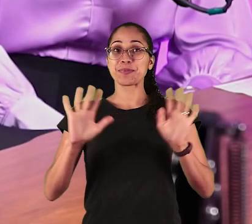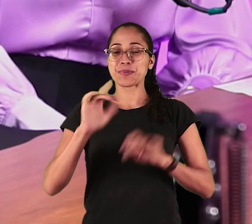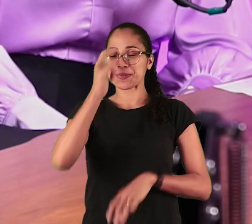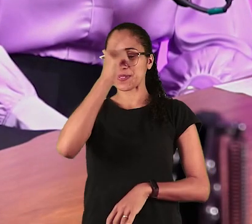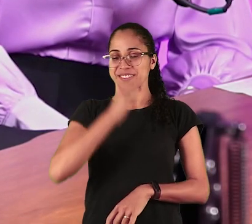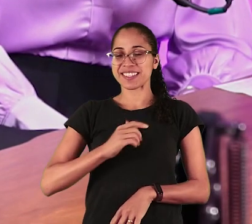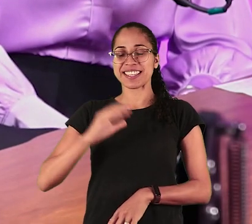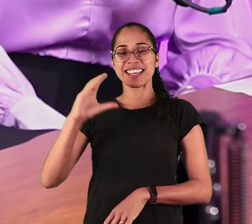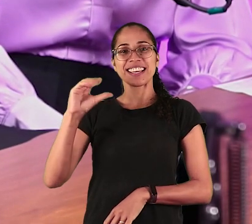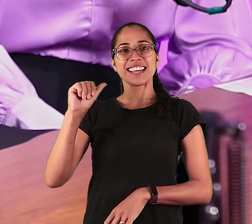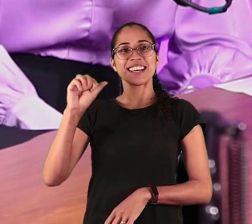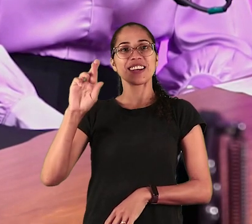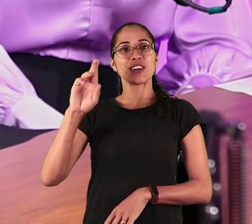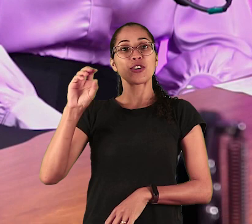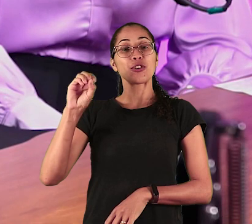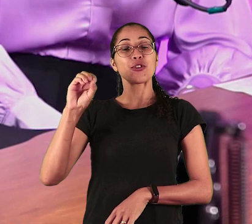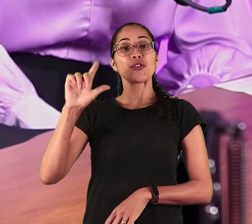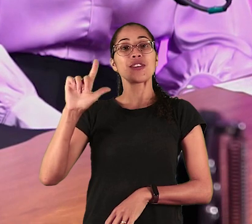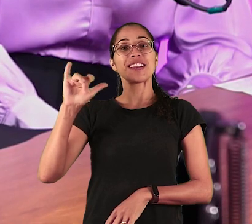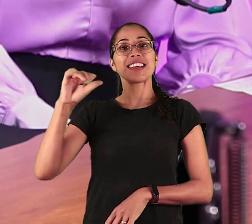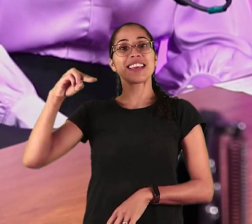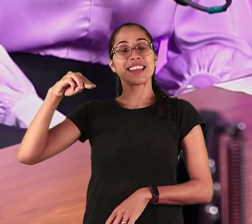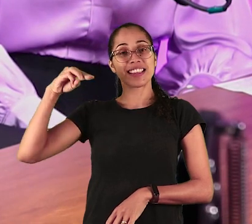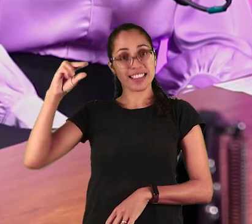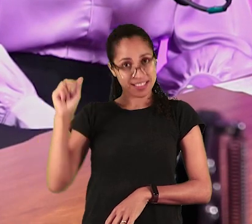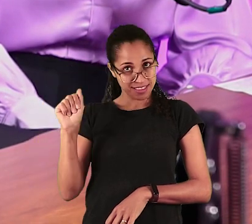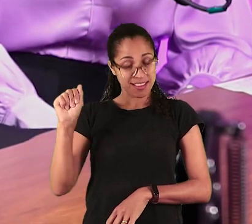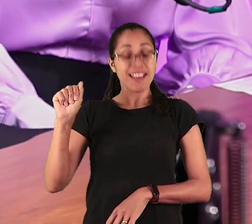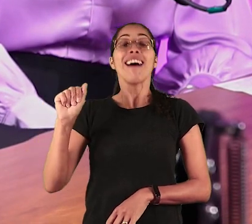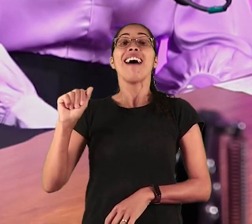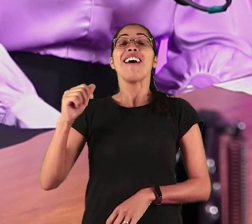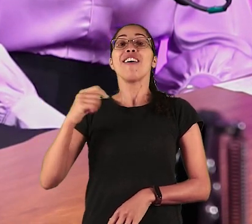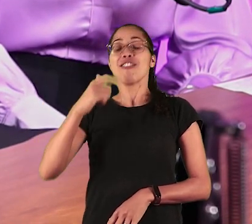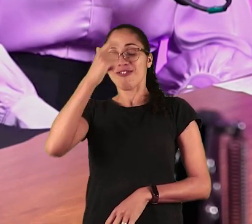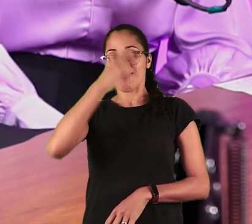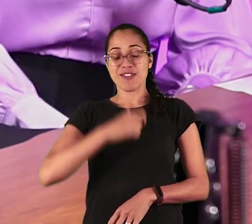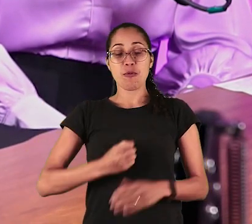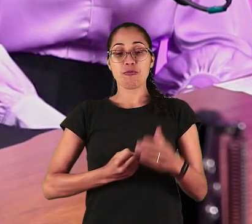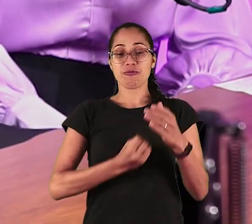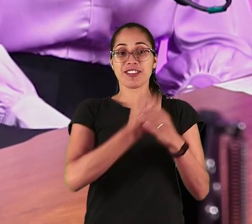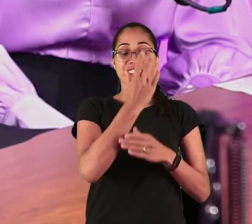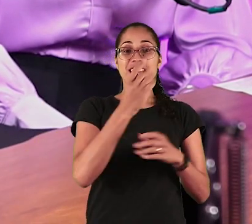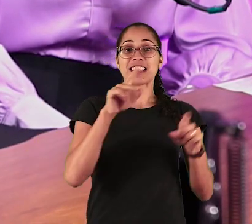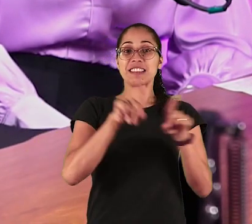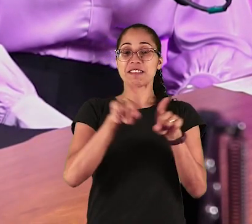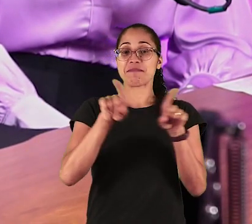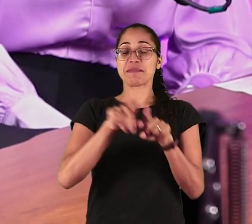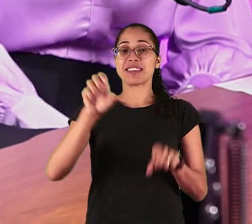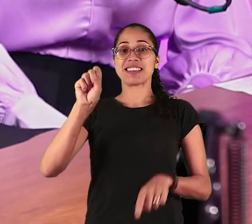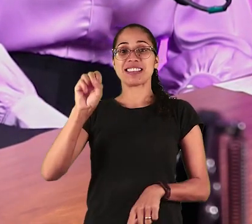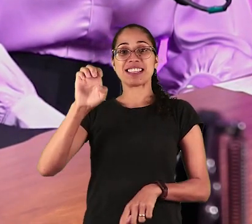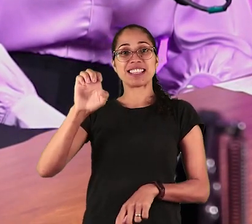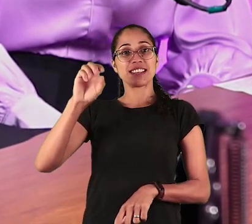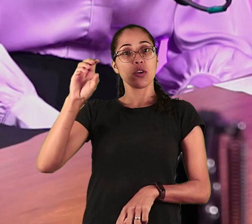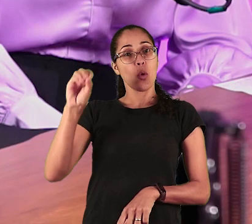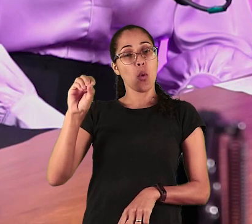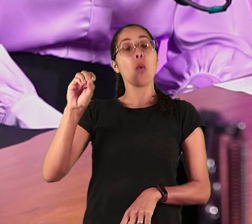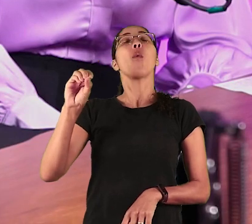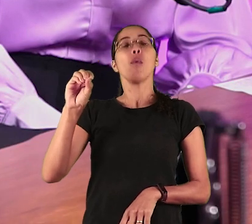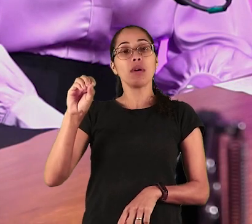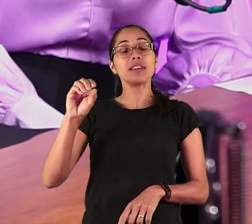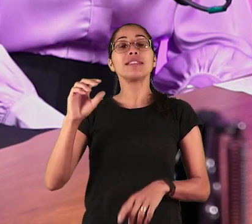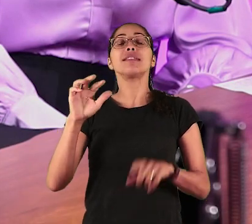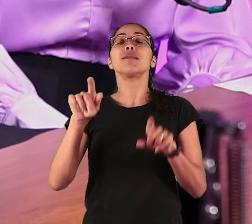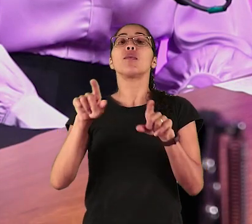Olá aqui é Carolina cavenaghi sua fundadora e CEO da finfordshire e nós vamos começar o nosso segundo painel